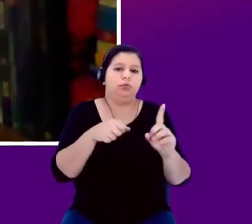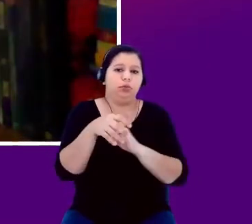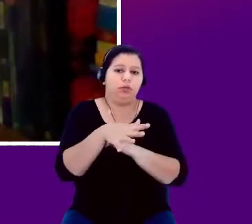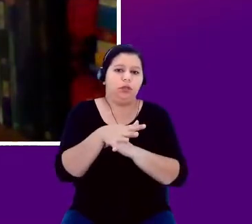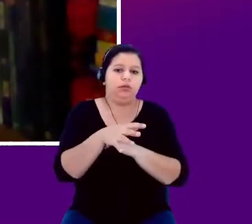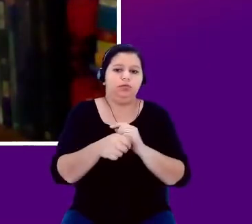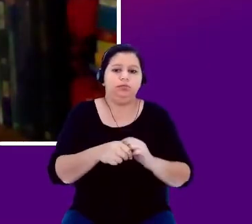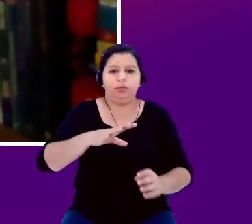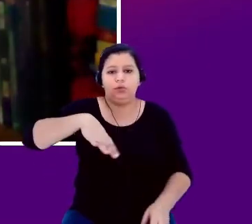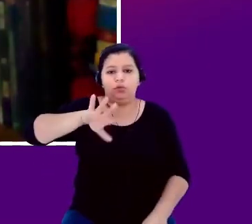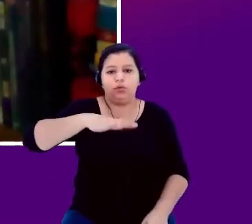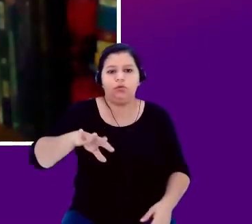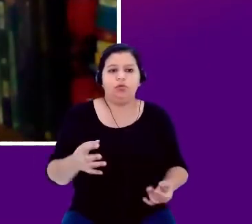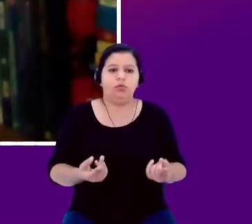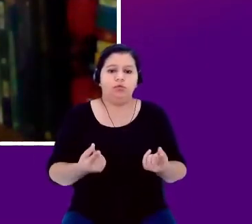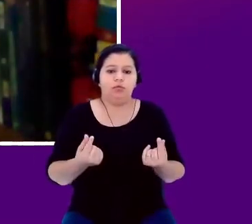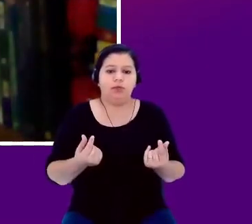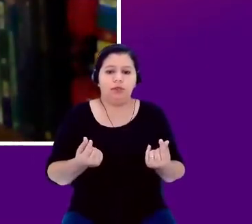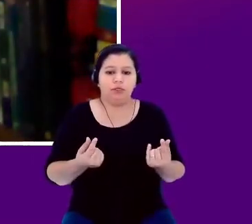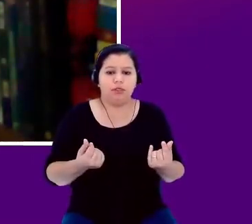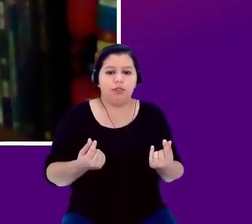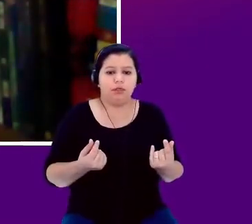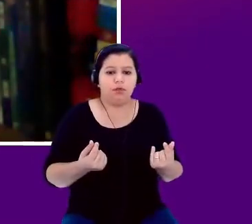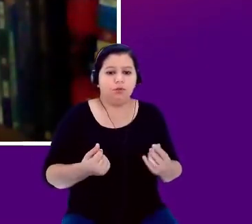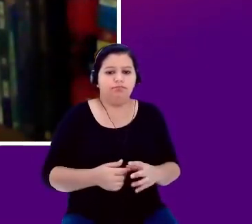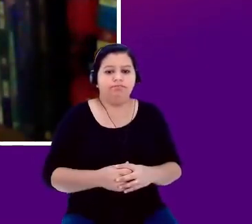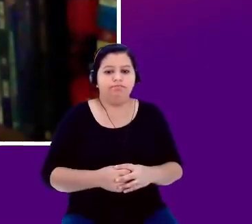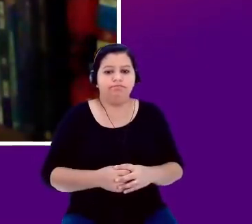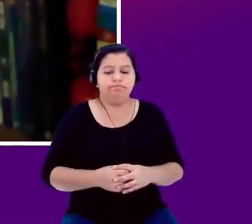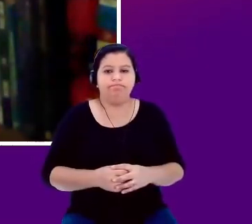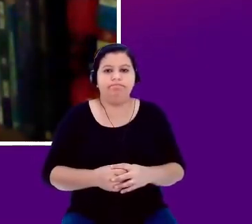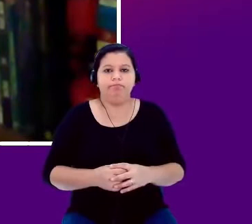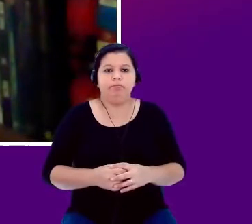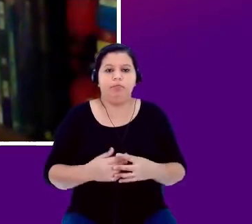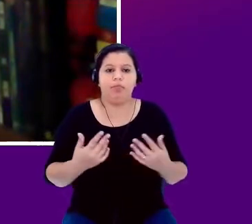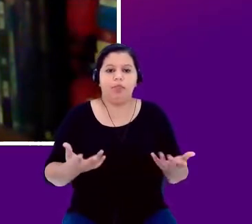setor financeiro, assim, por sua